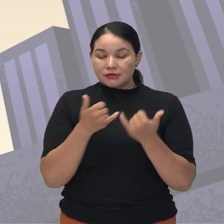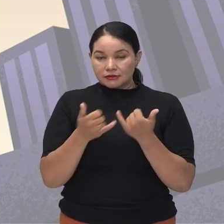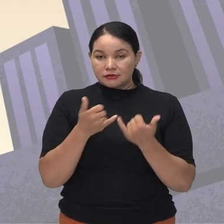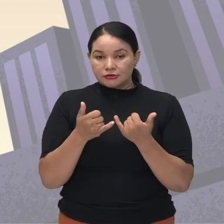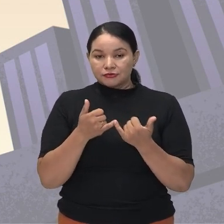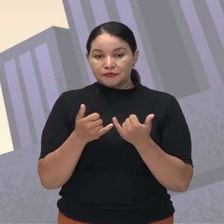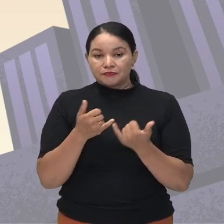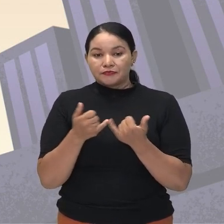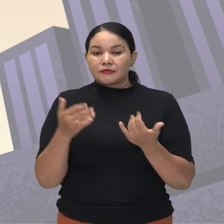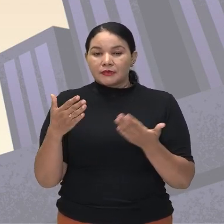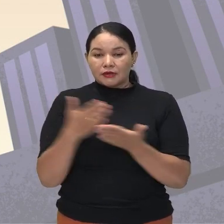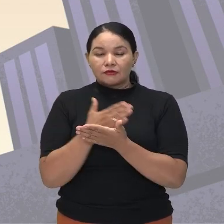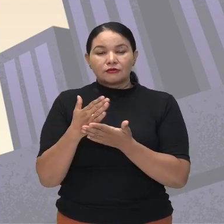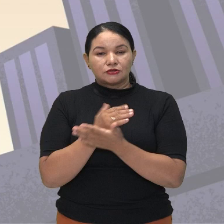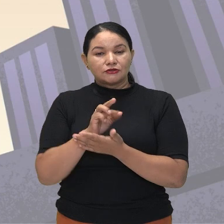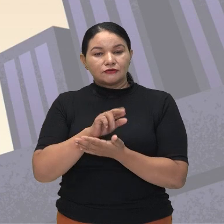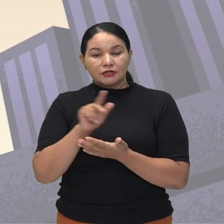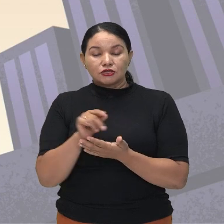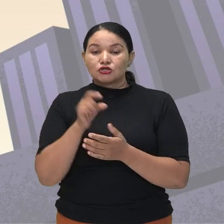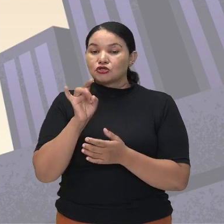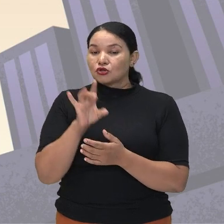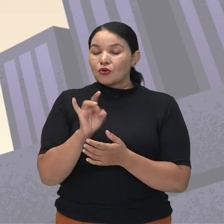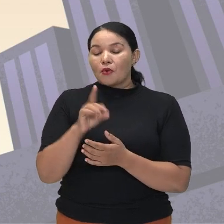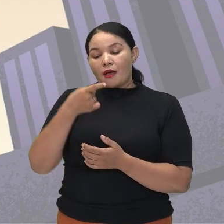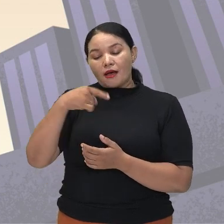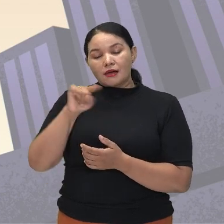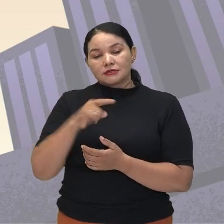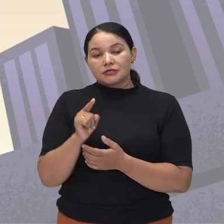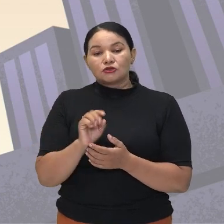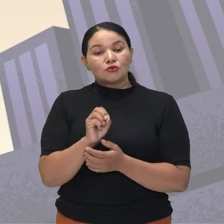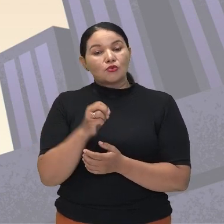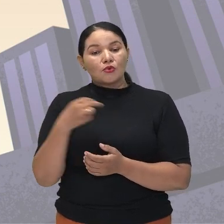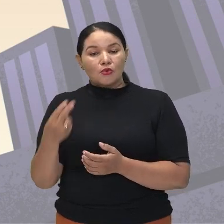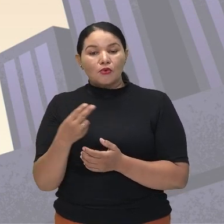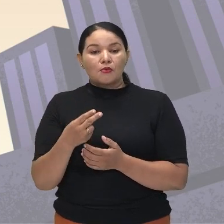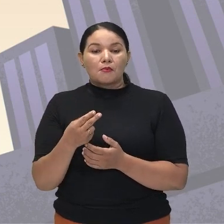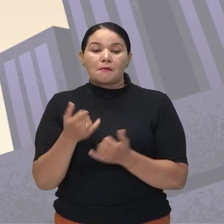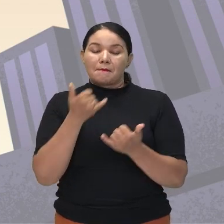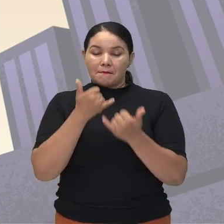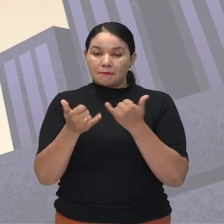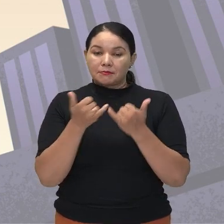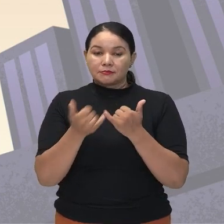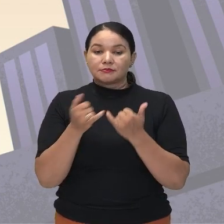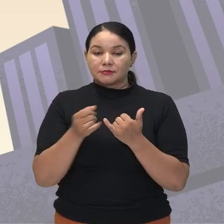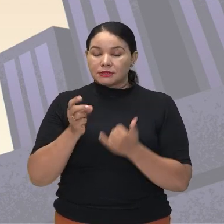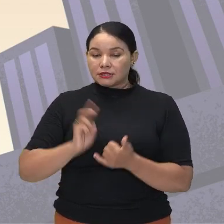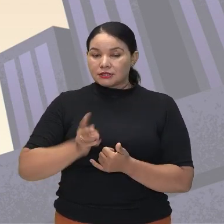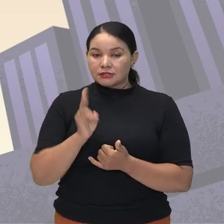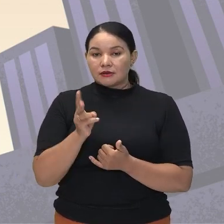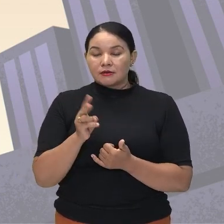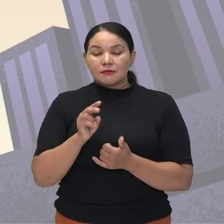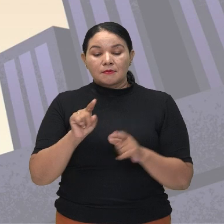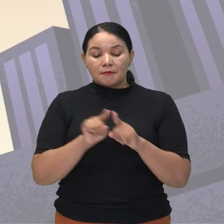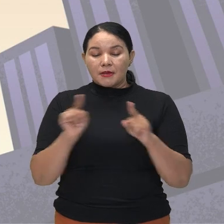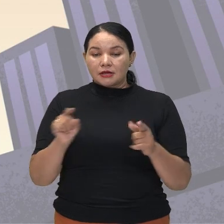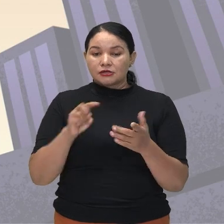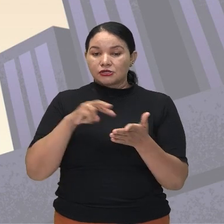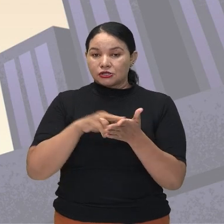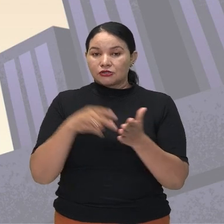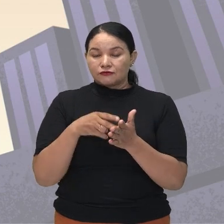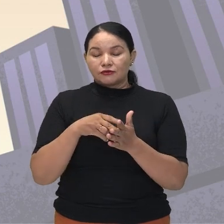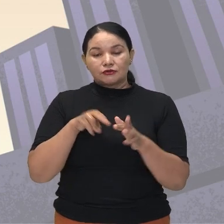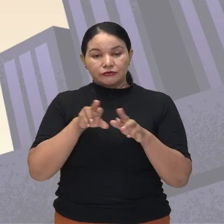a diferença do acento, ou de forma muito parecida e que significam exatamente a